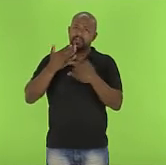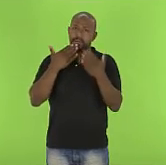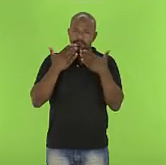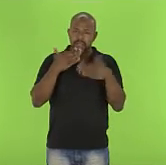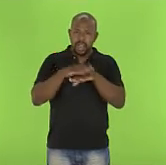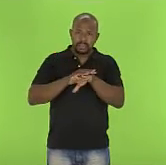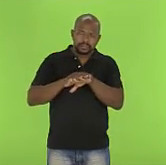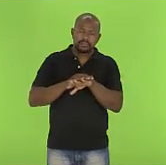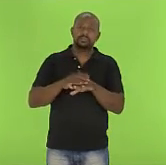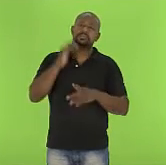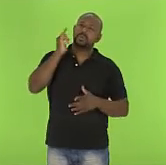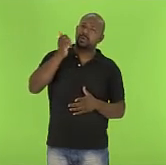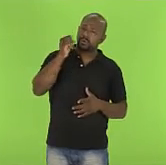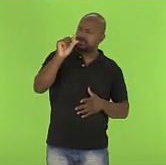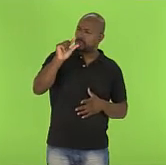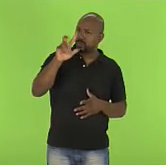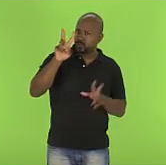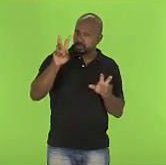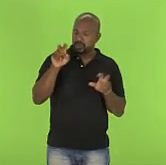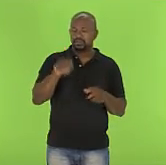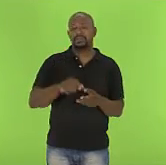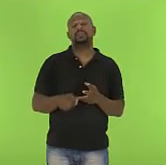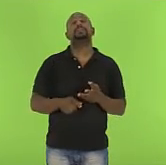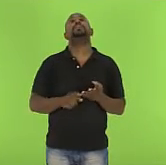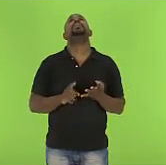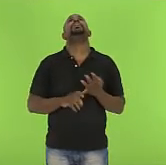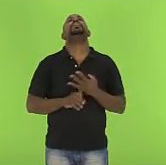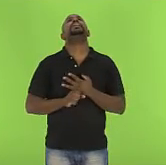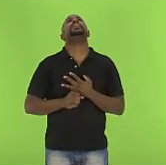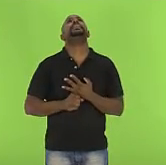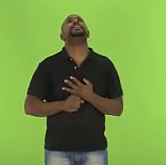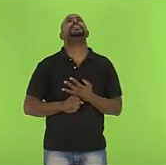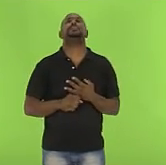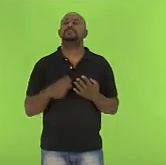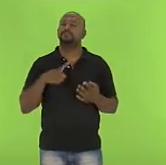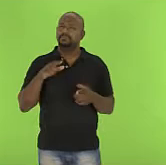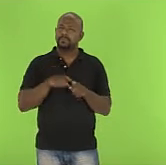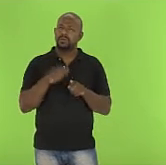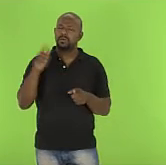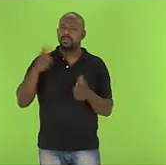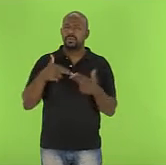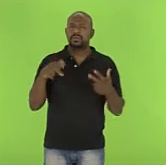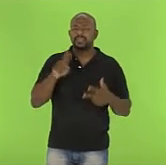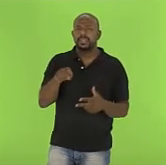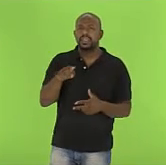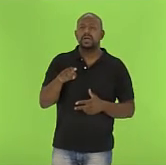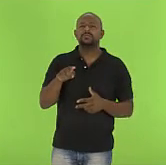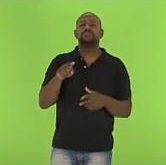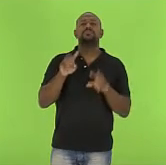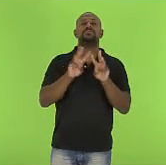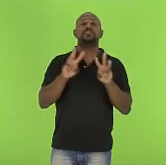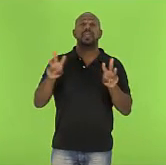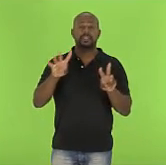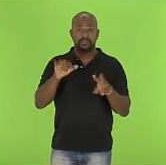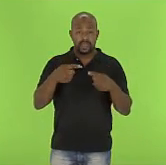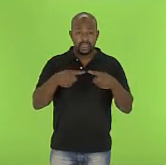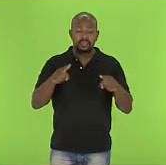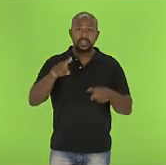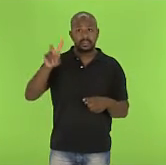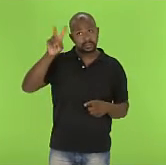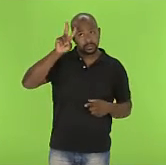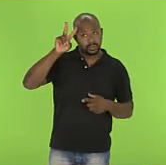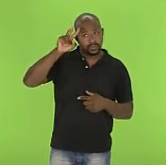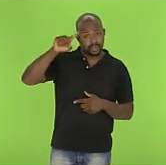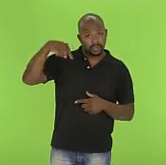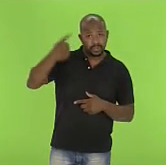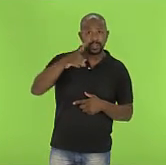esse bate-papo, contando um pouco sobre isso. E além disso, ainda tem uma outra coisa, que é um site que vai ser lançado